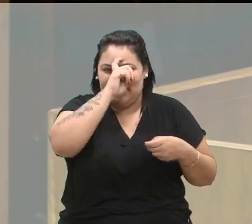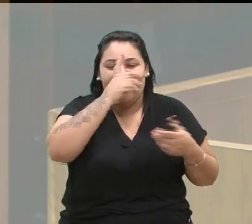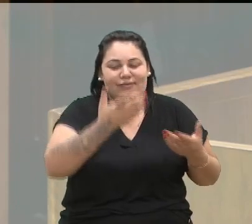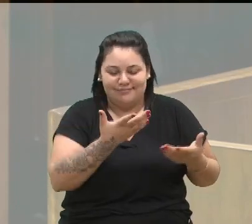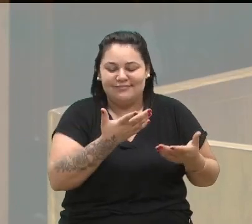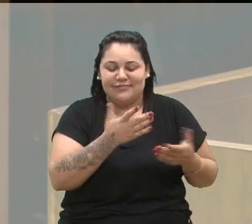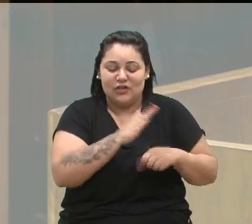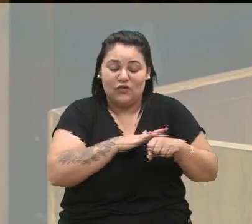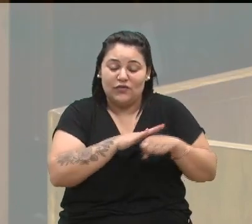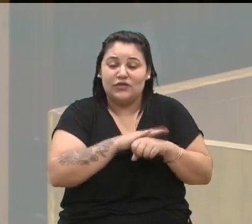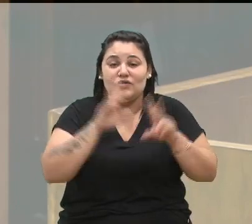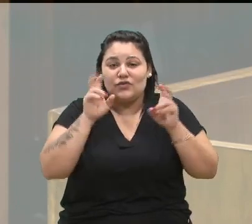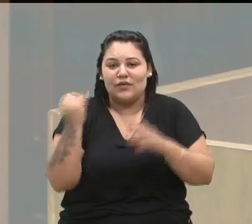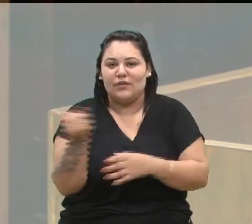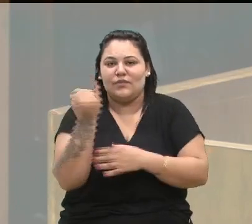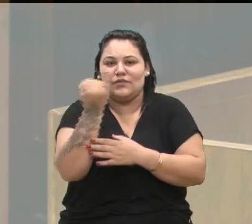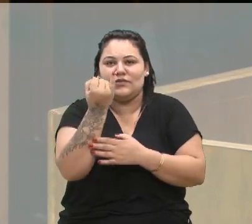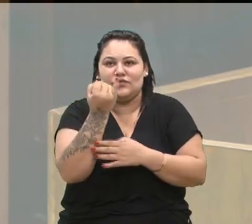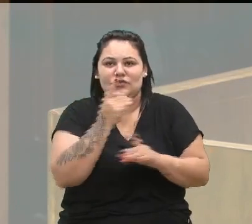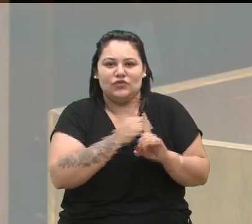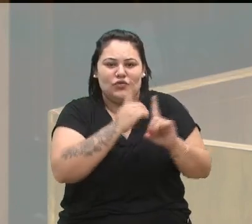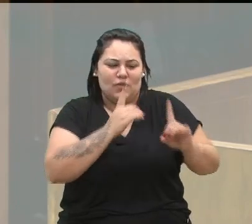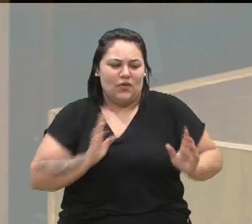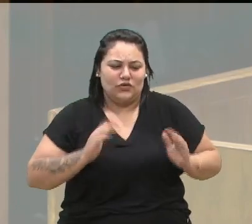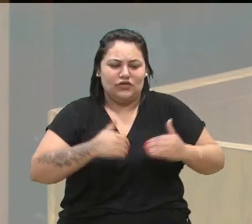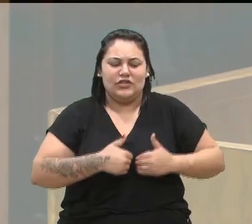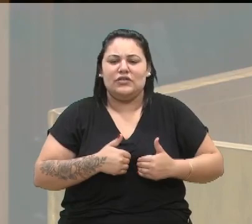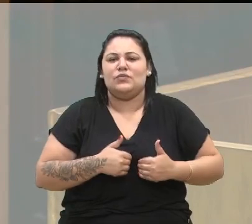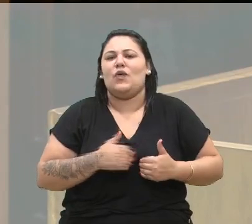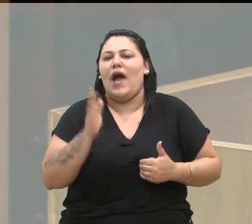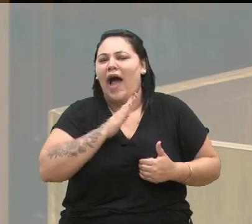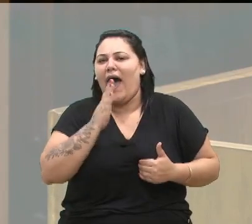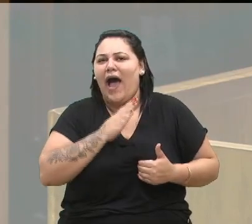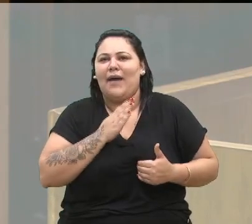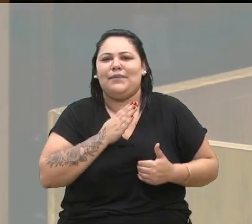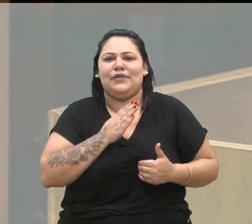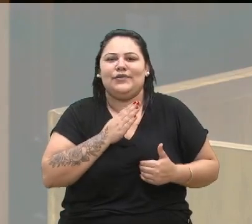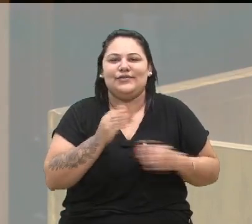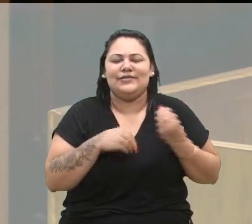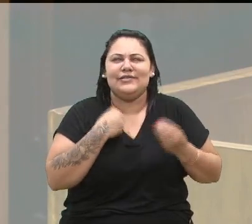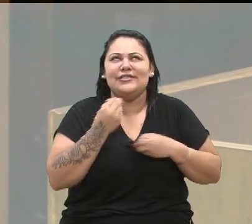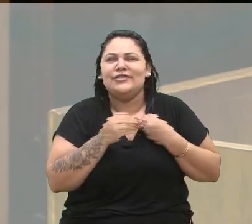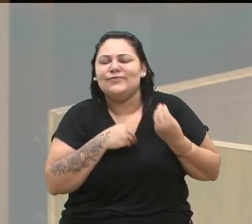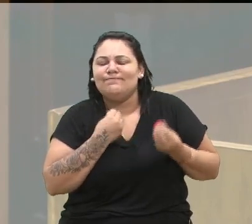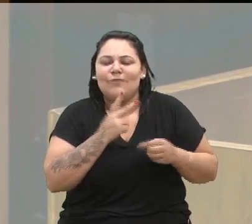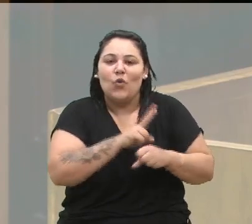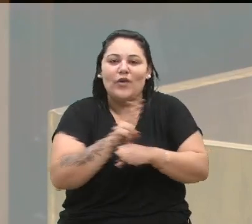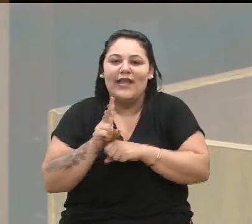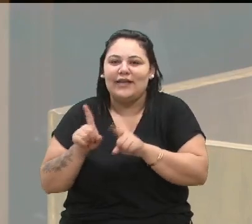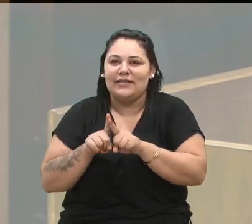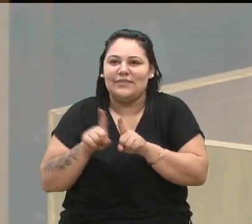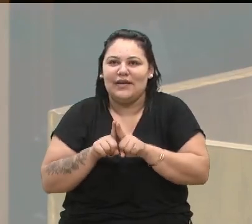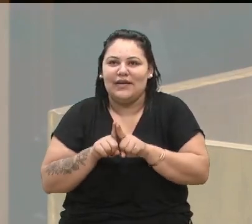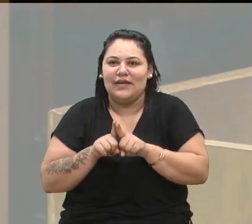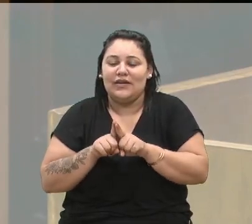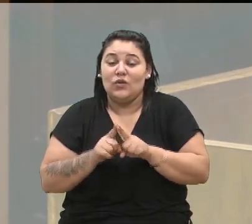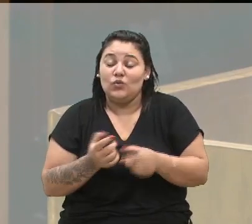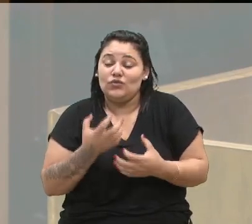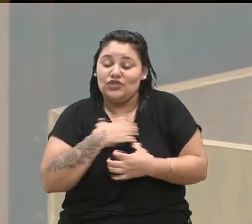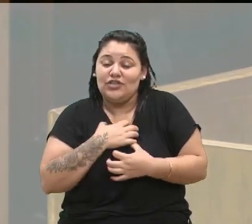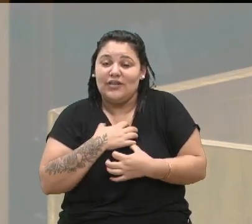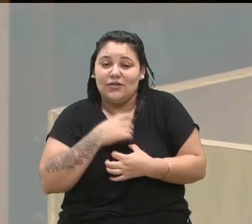sobre a importância de diagnóstico precoce, sinais, cuidados, né, uma avaliação mais humanizada